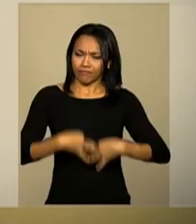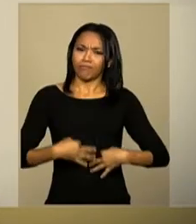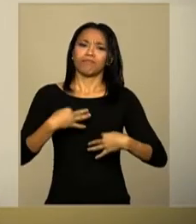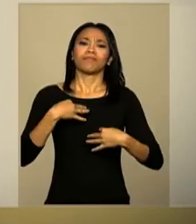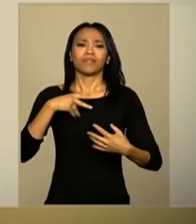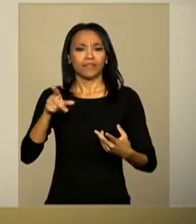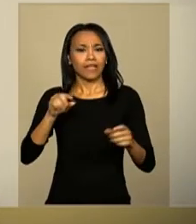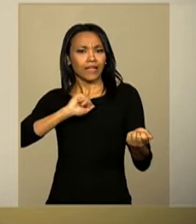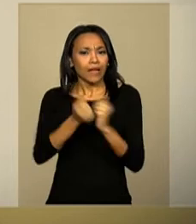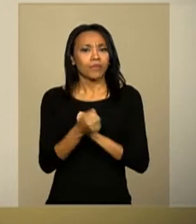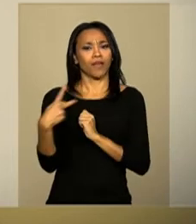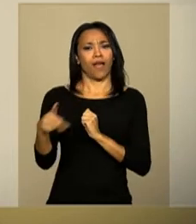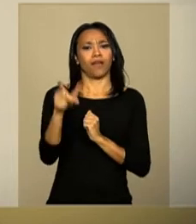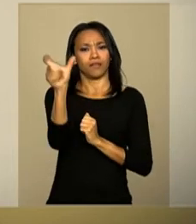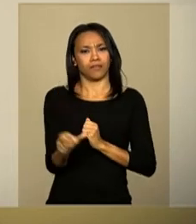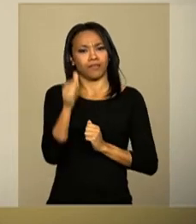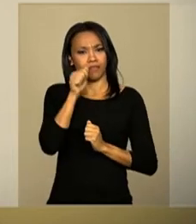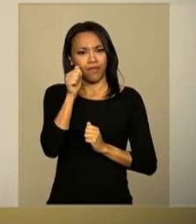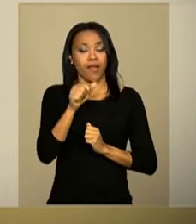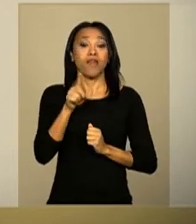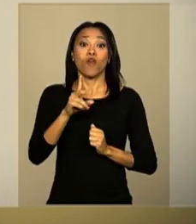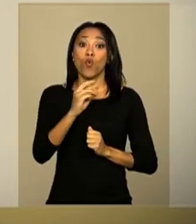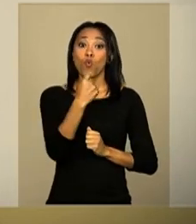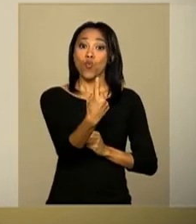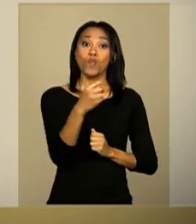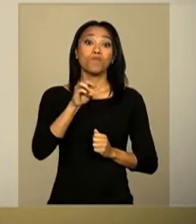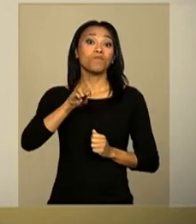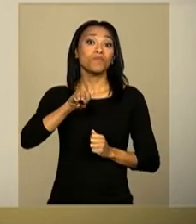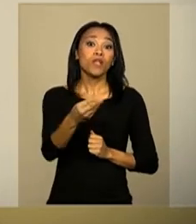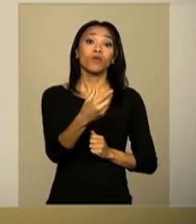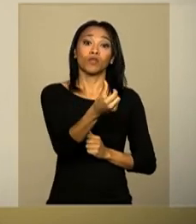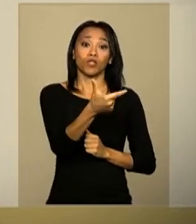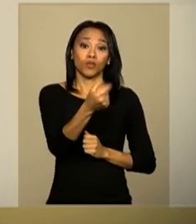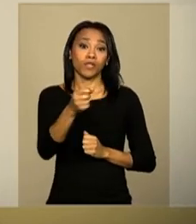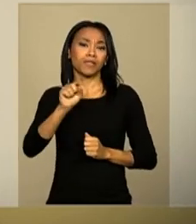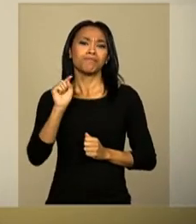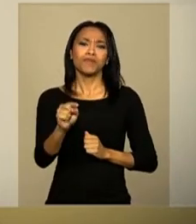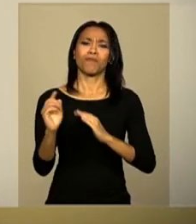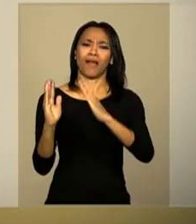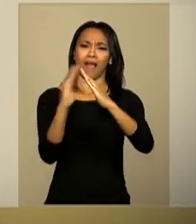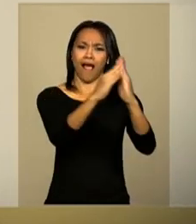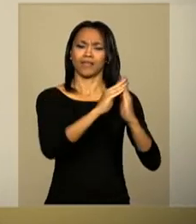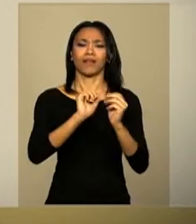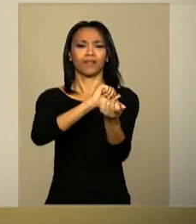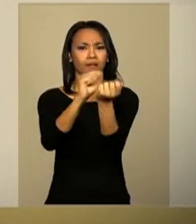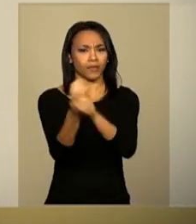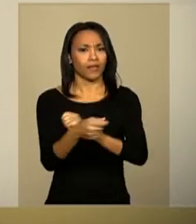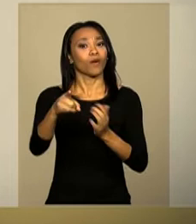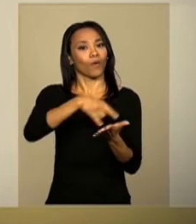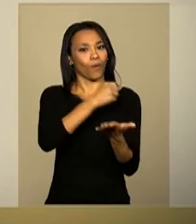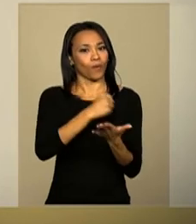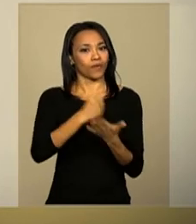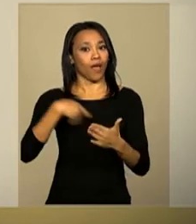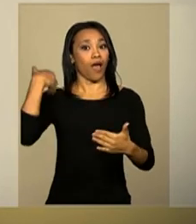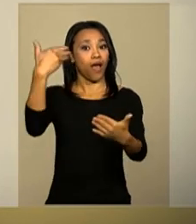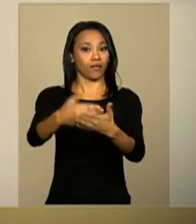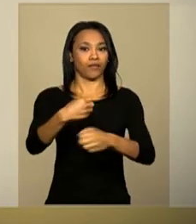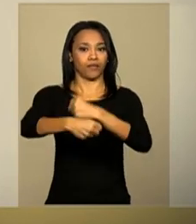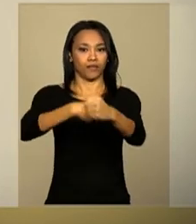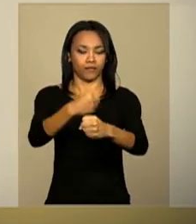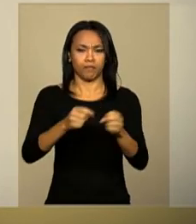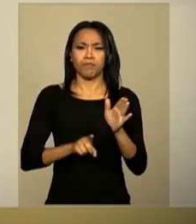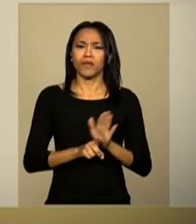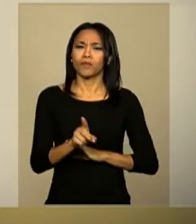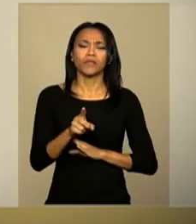para as pessoas como a Cláudia que nós vamos chegar a um milhão e duzentos mil casas adaptáveis contratadas até o ano que vem